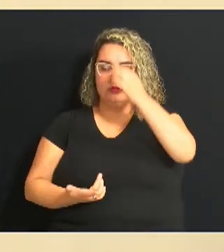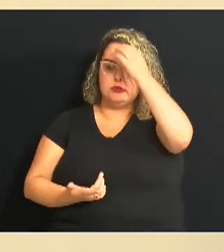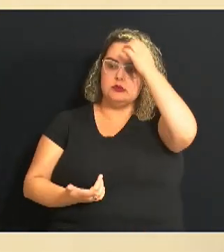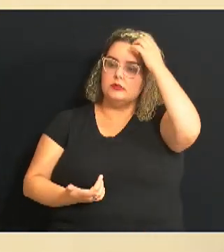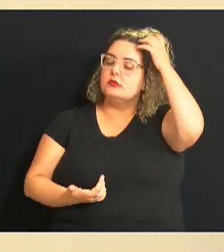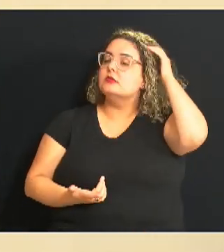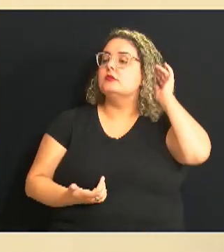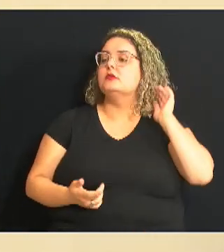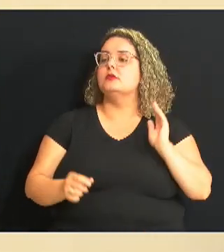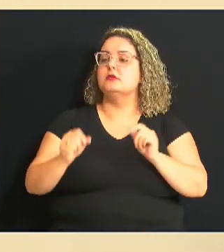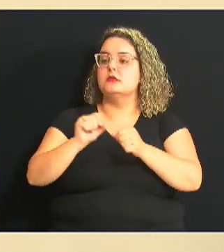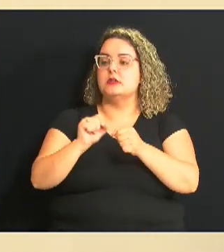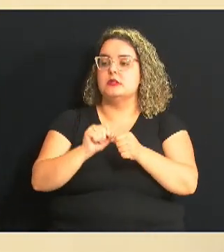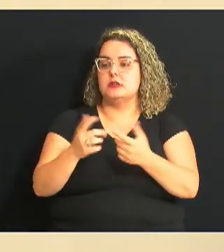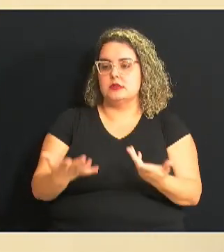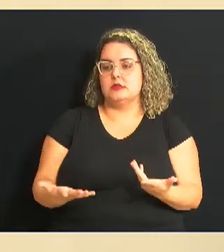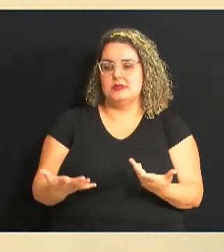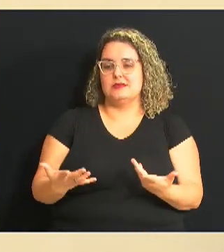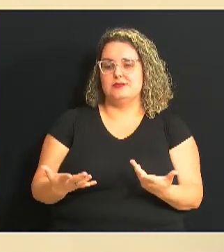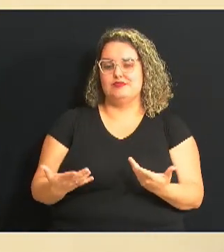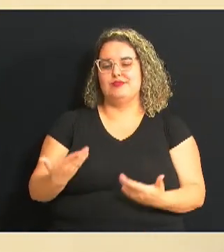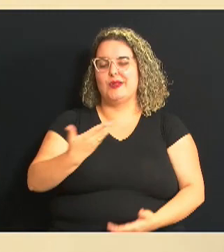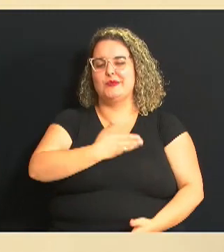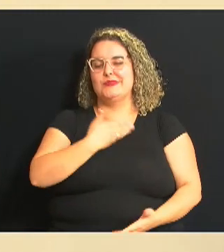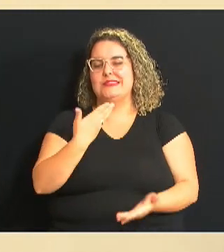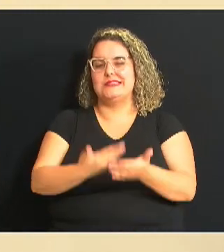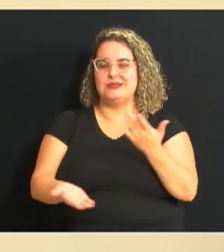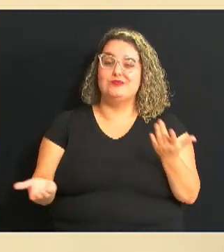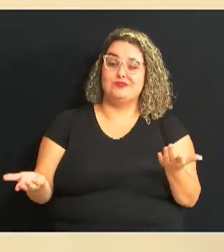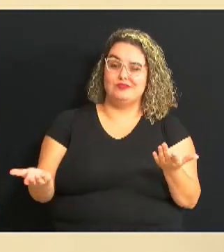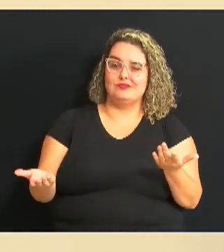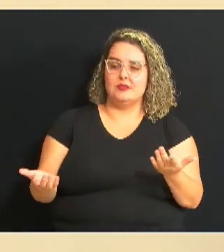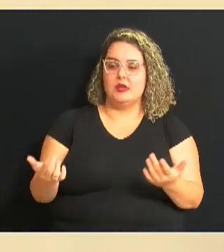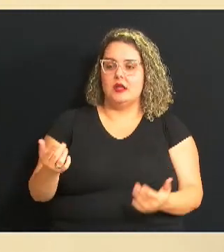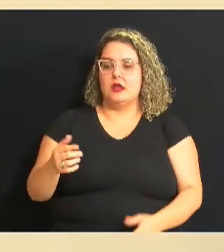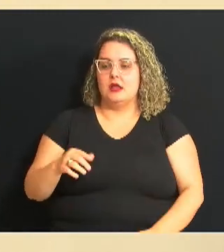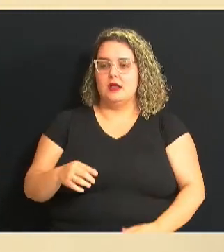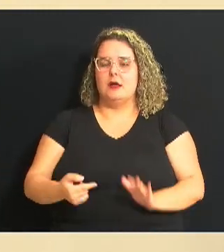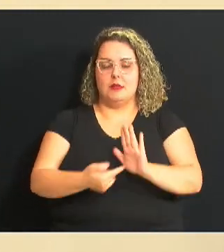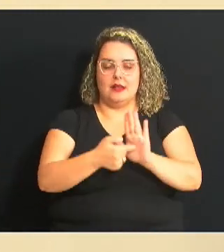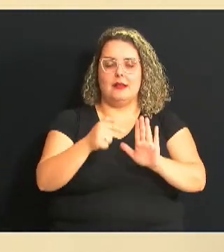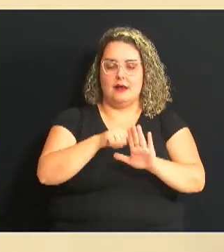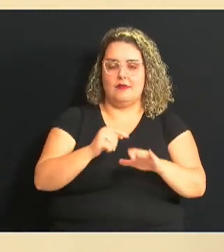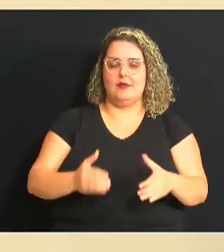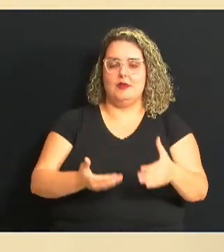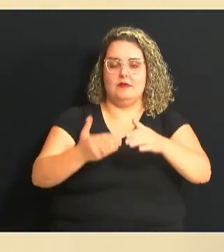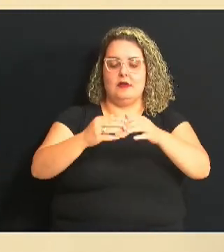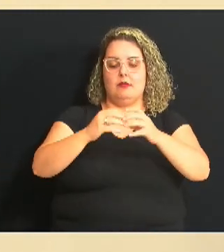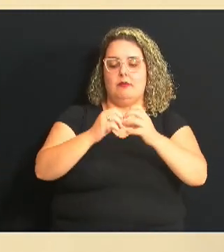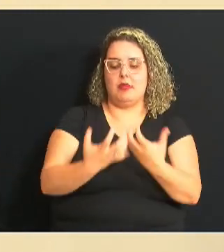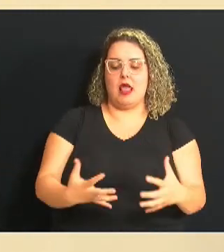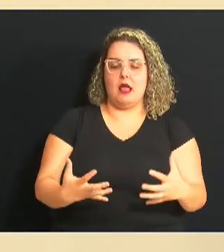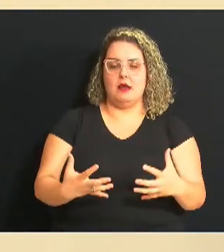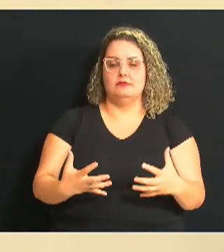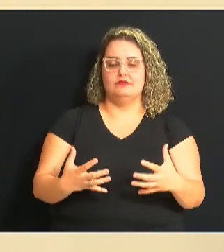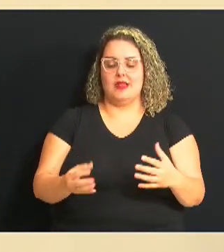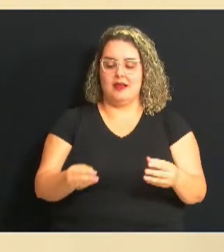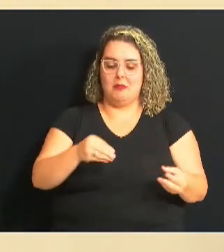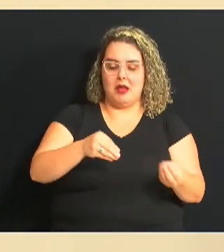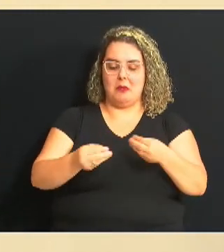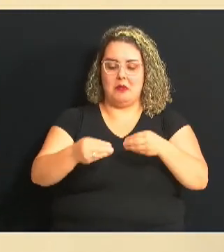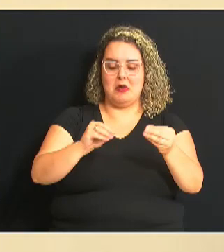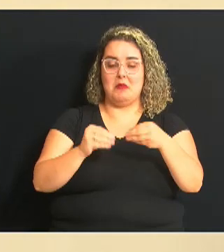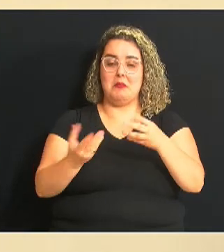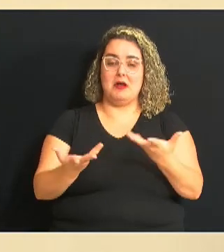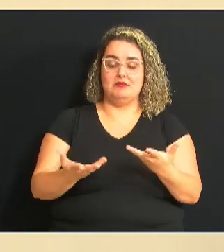esse vaso não fique trincado. Por mais que a gente consiga colar, os cacos vão estar lá, estarão lá, para que nós